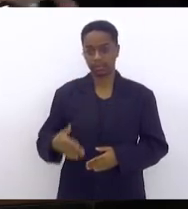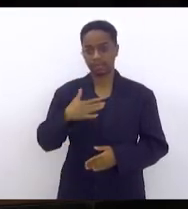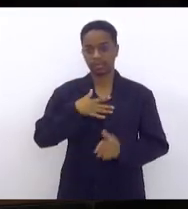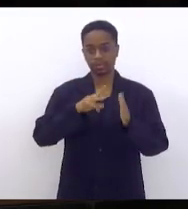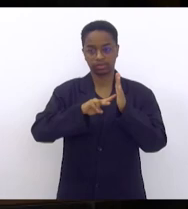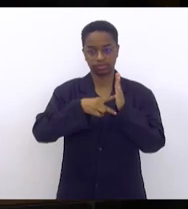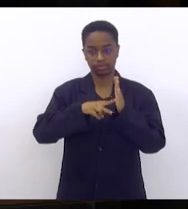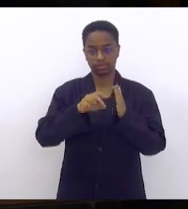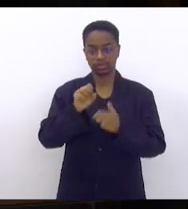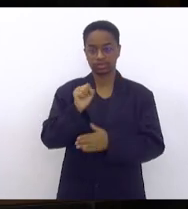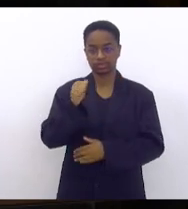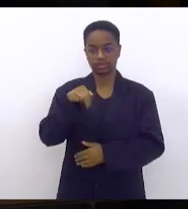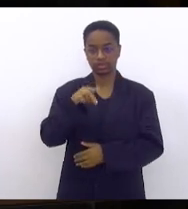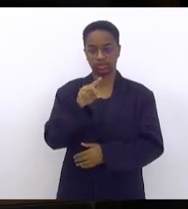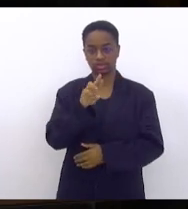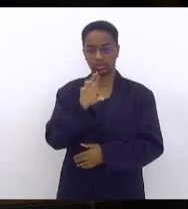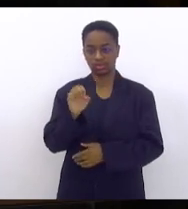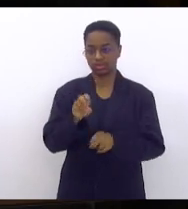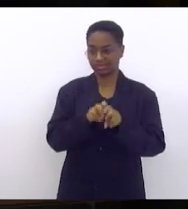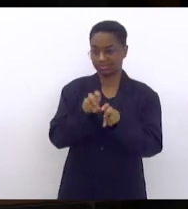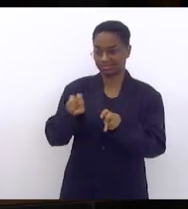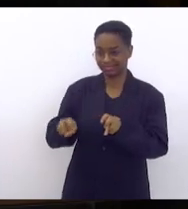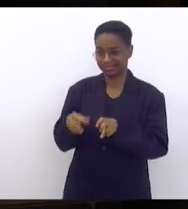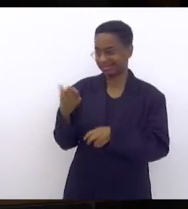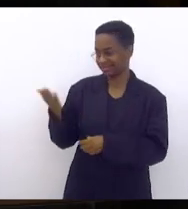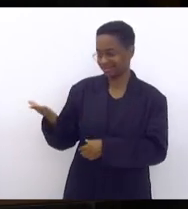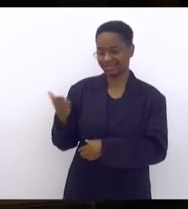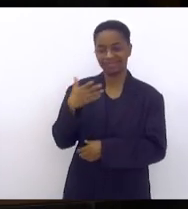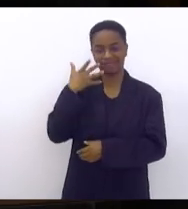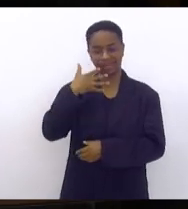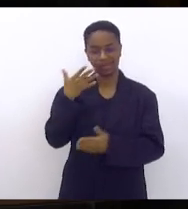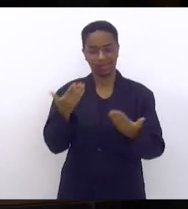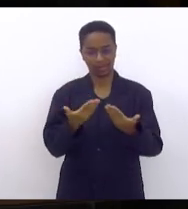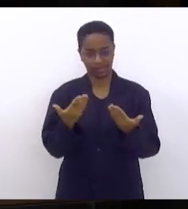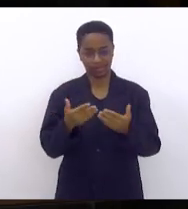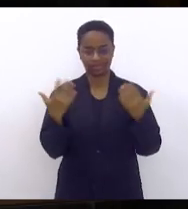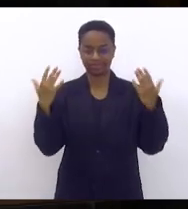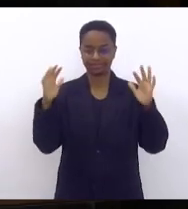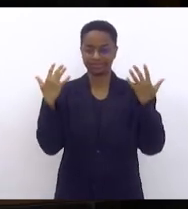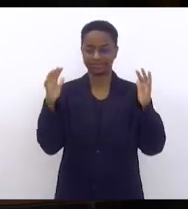César, presente aqui do meu lado, que acabou de falar.